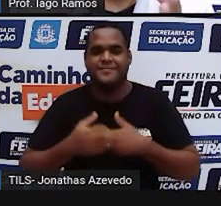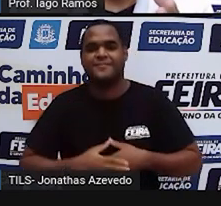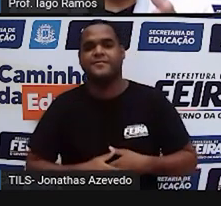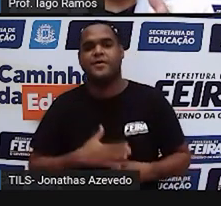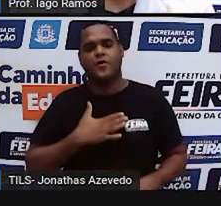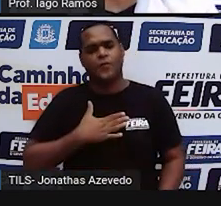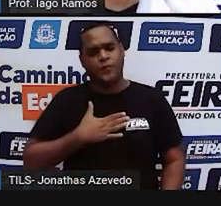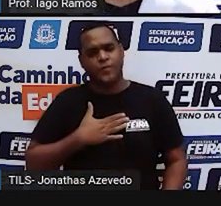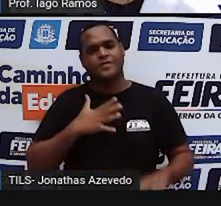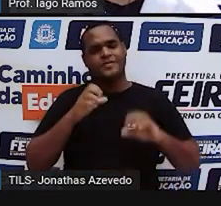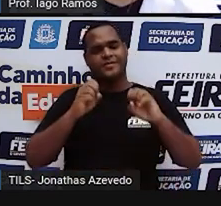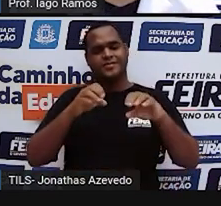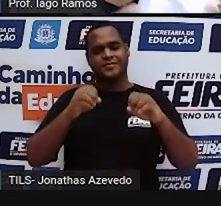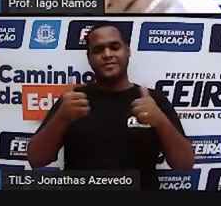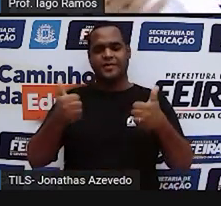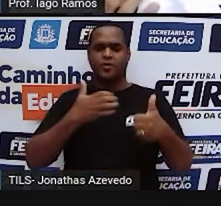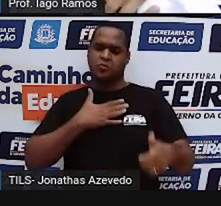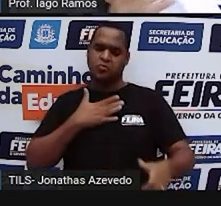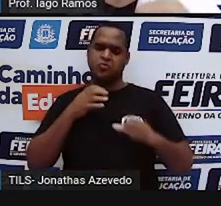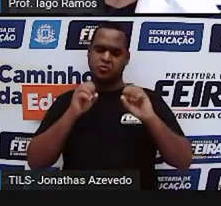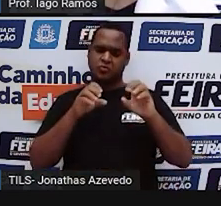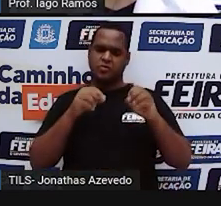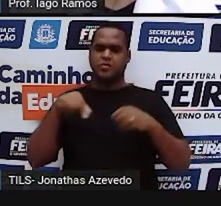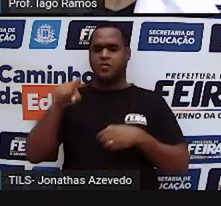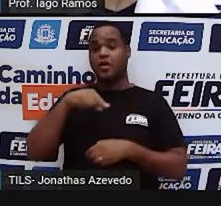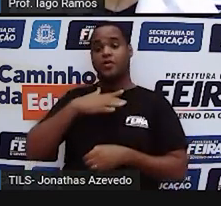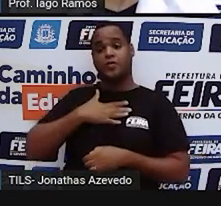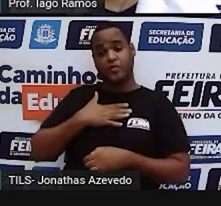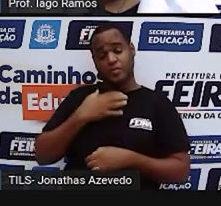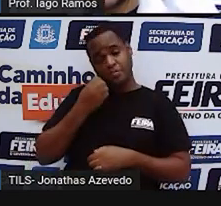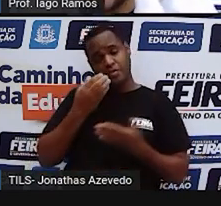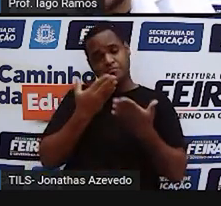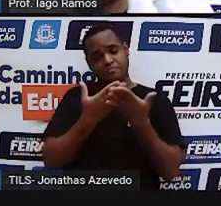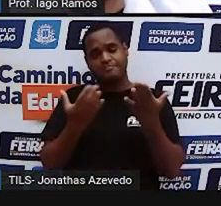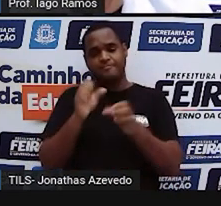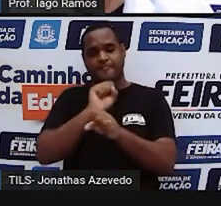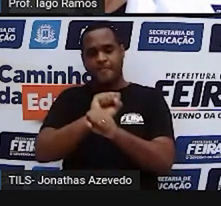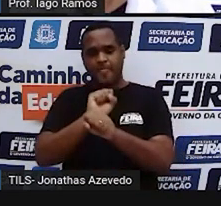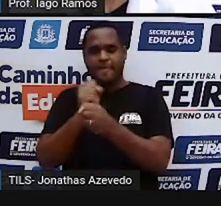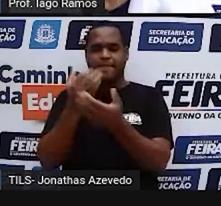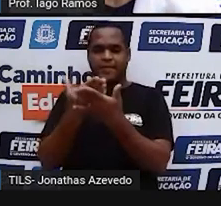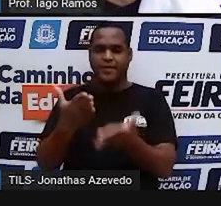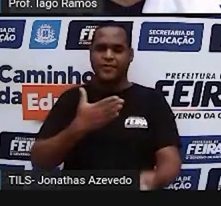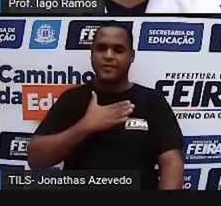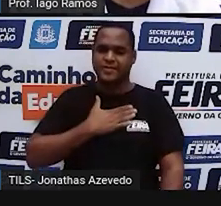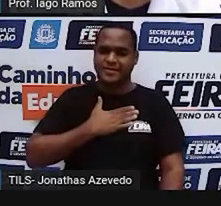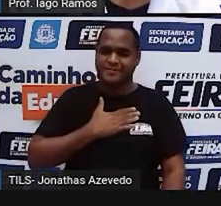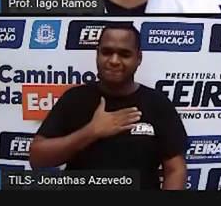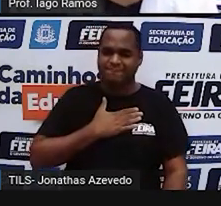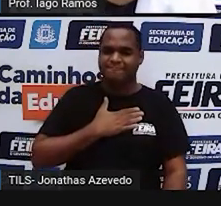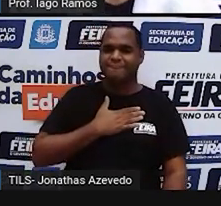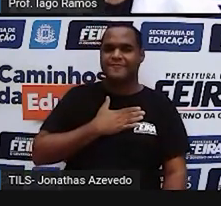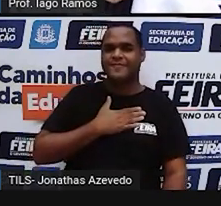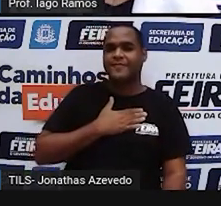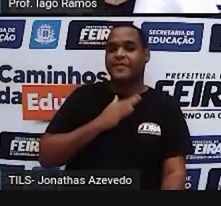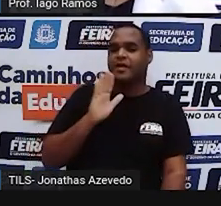Curtiu essa aula eu curti nós curtimos Esperamos que você também mas